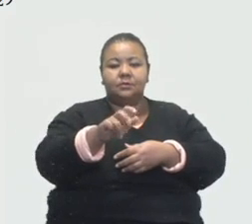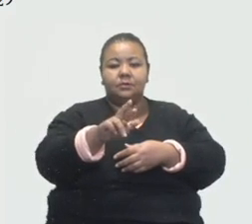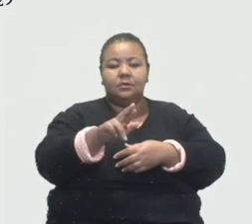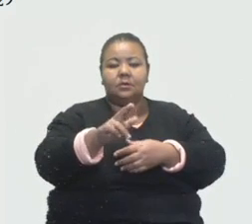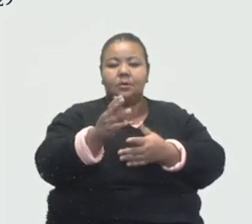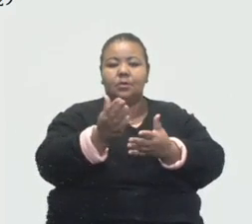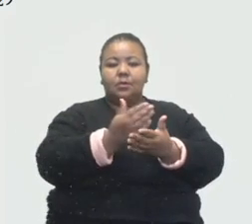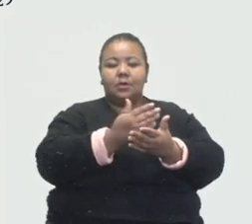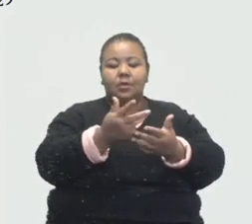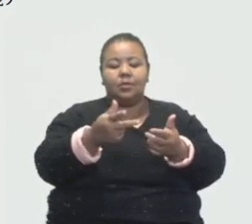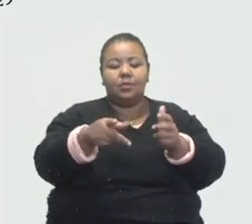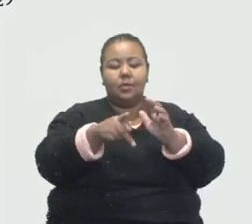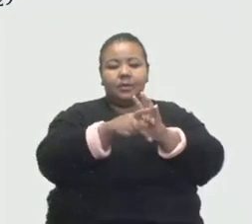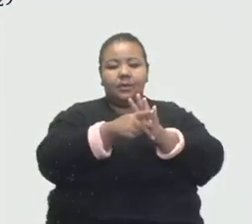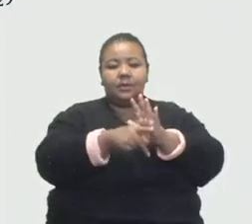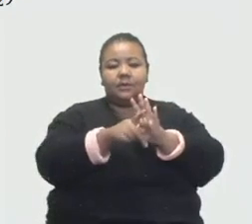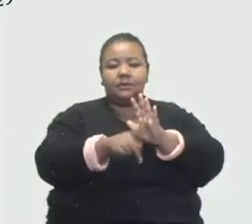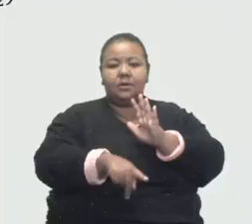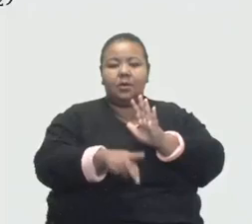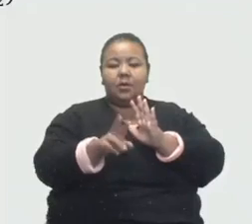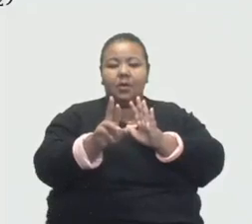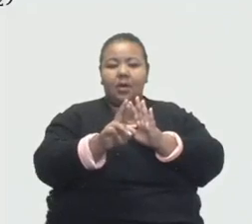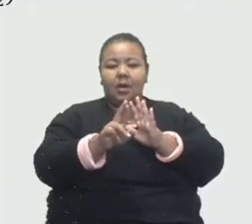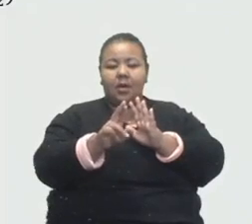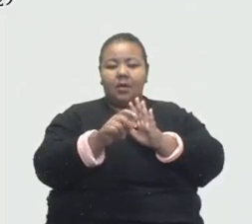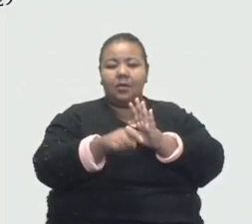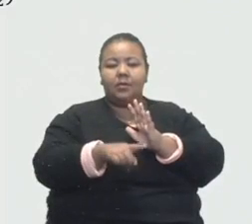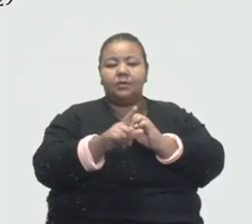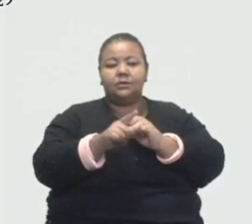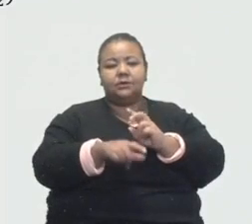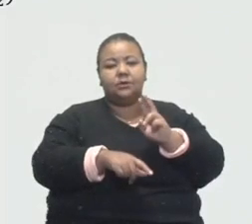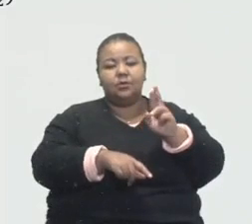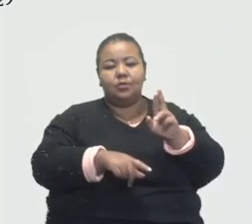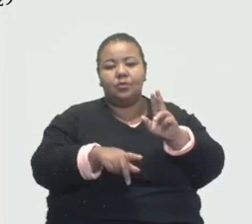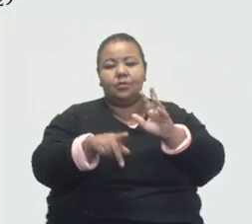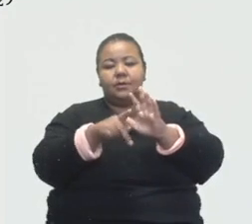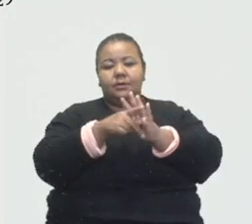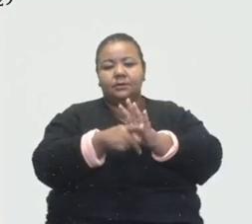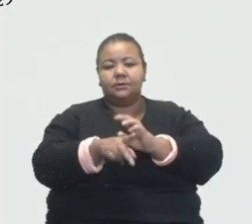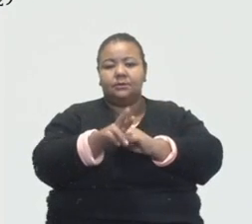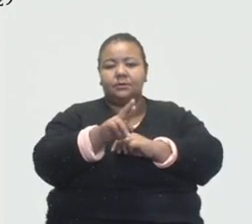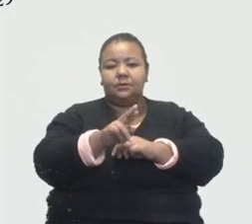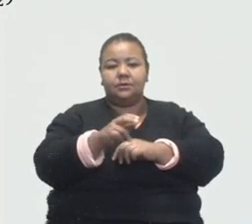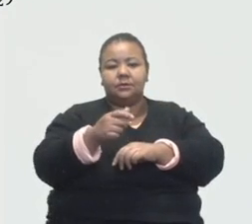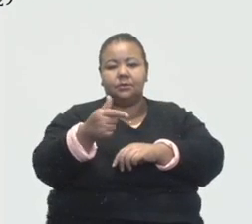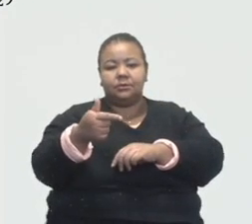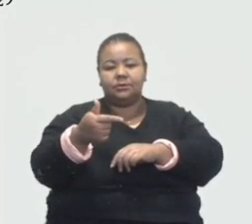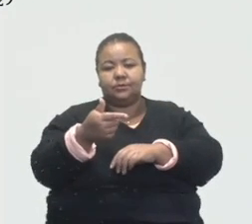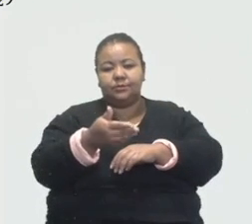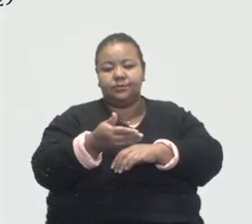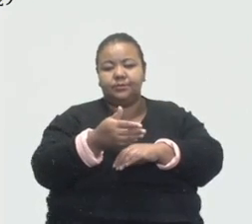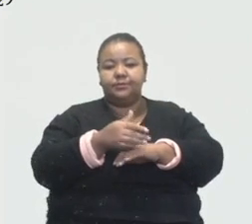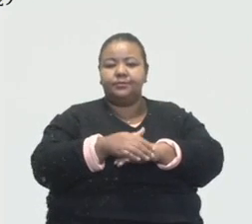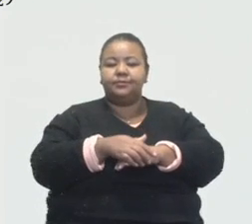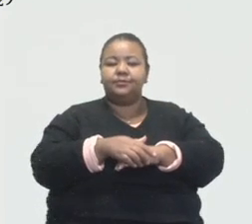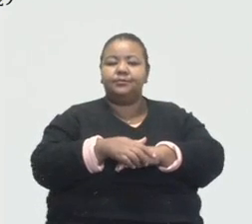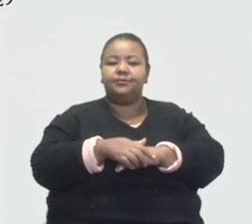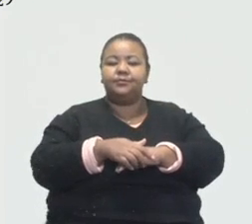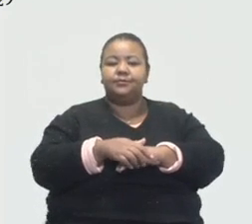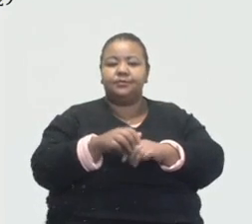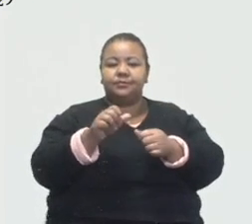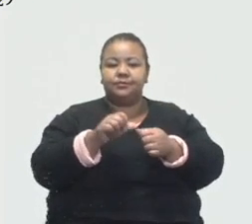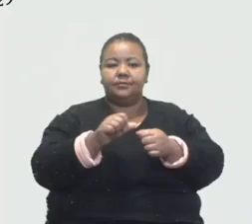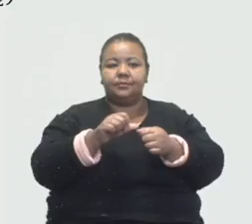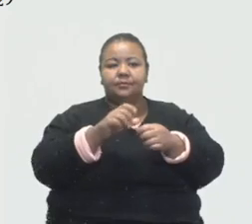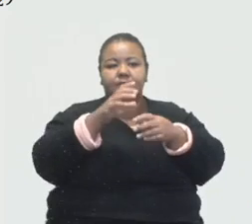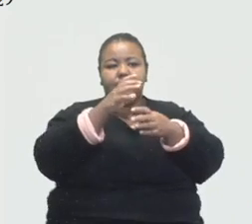pertencente aos reais, nós temos nosso vetor U pertencente ao R2, um vetor genérico. Fazendo a